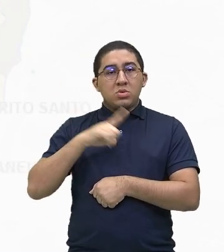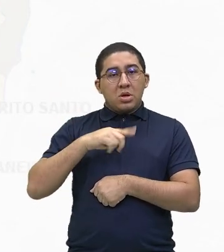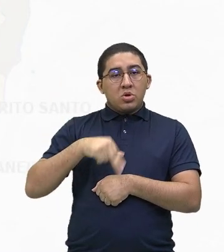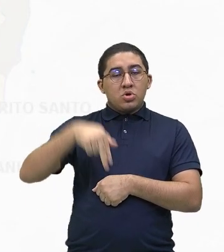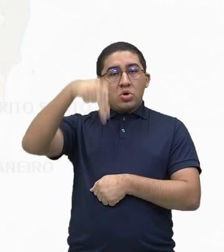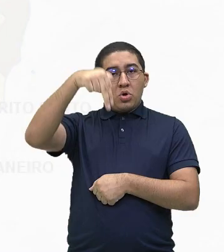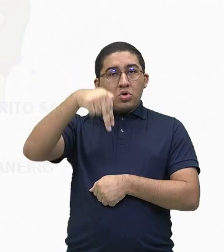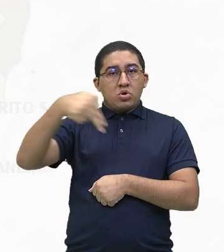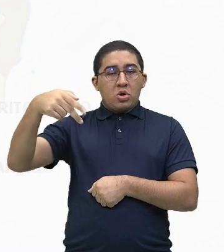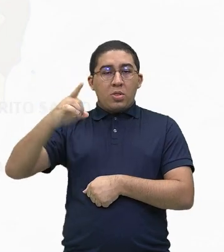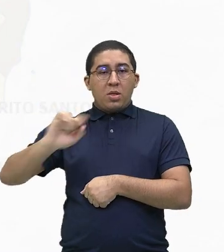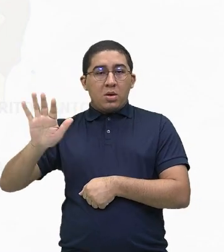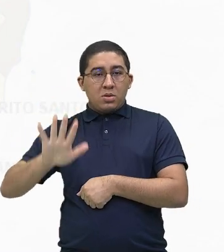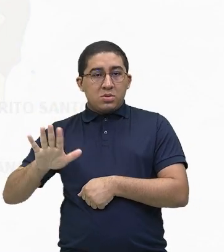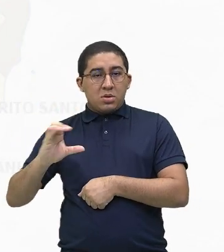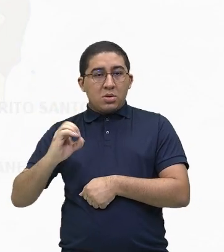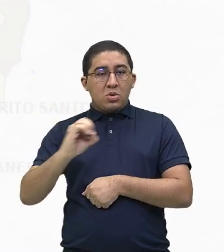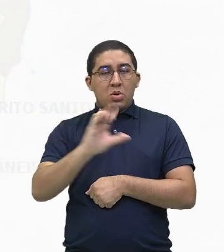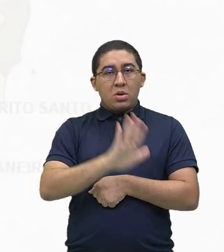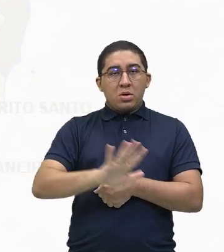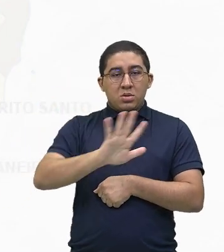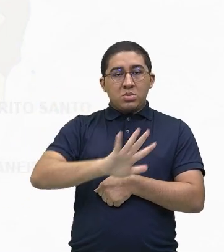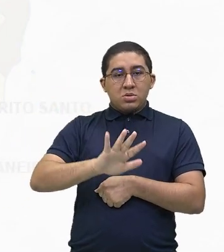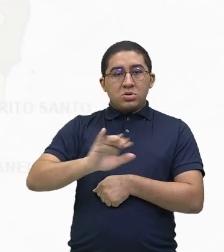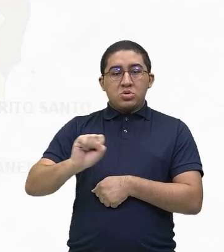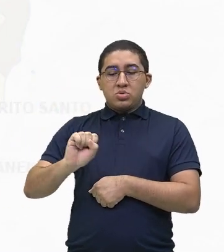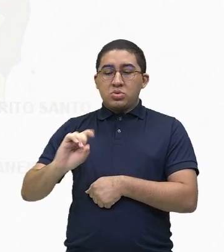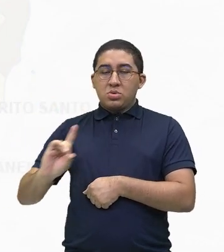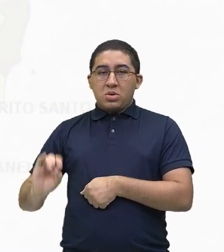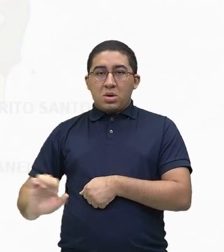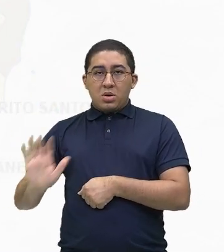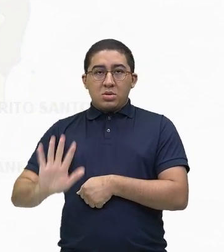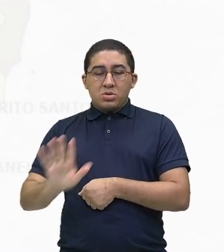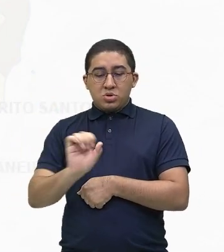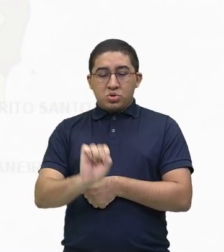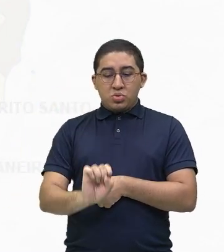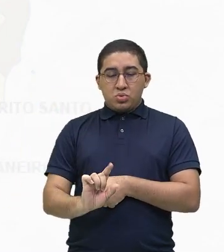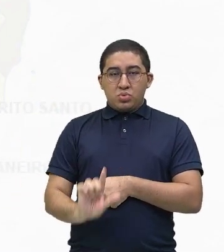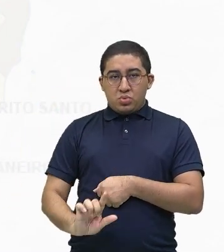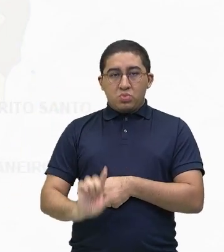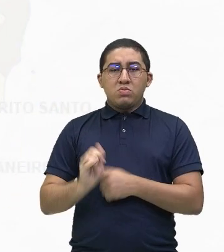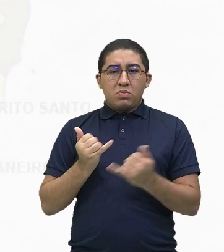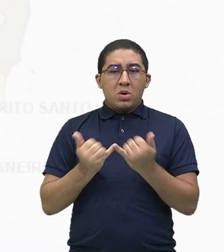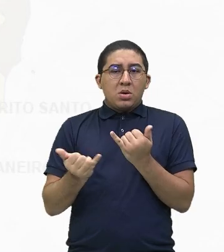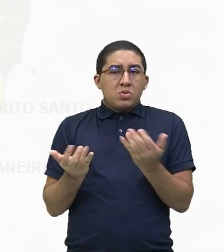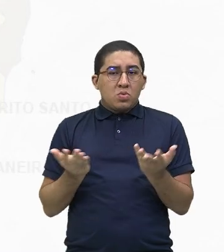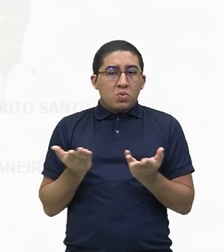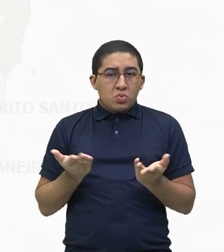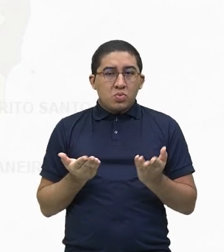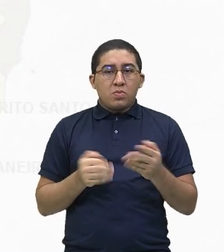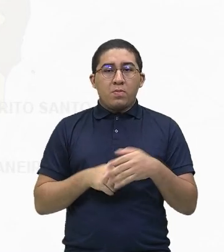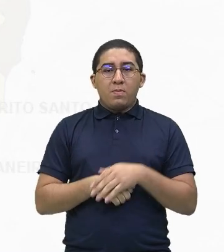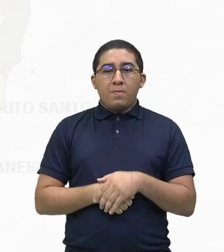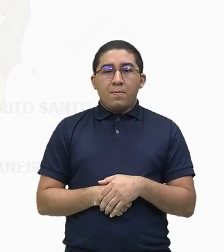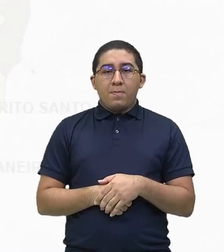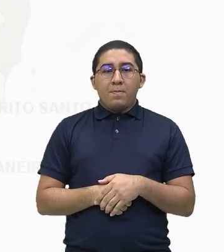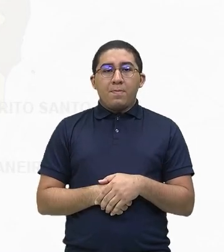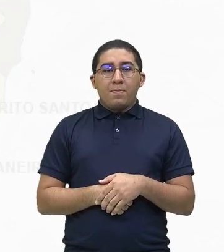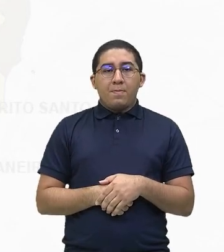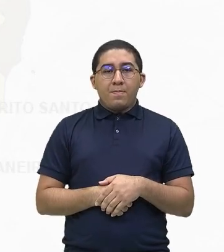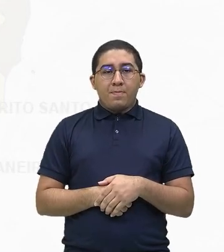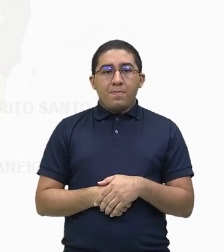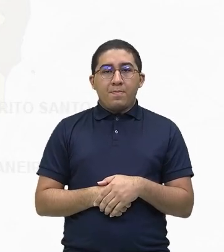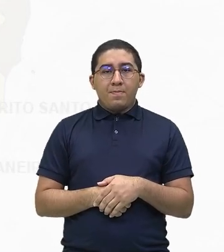nordeste, centro-oeste, sudeste e sul. Então já está um pouco mais parecido com a atual configuração que nós temos hoje. Depois